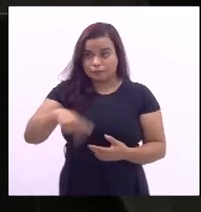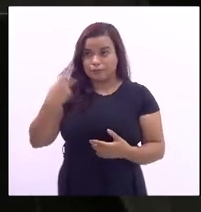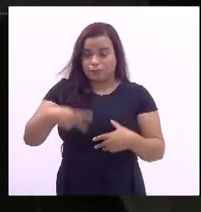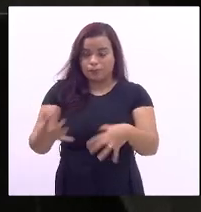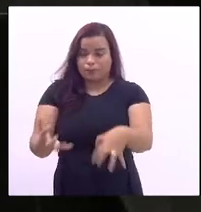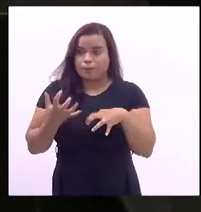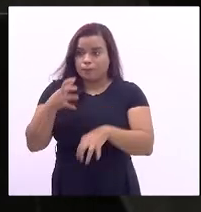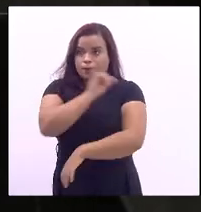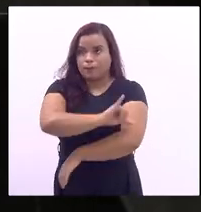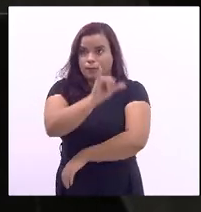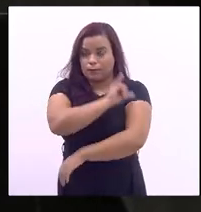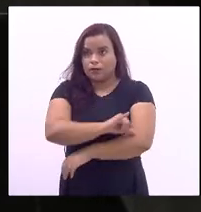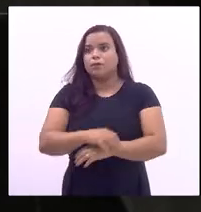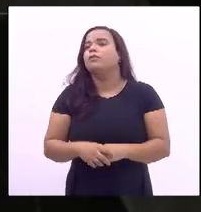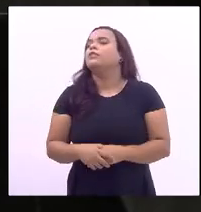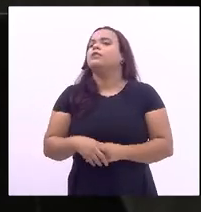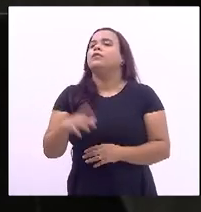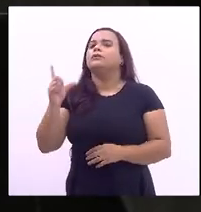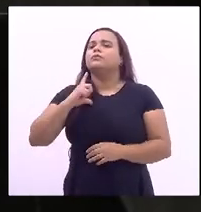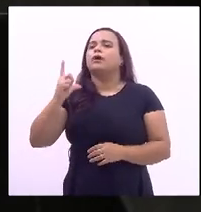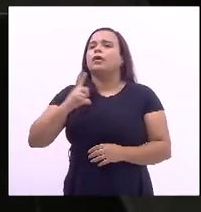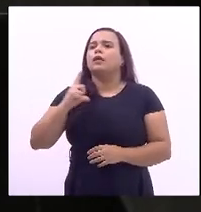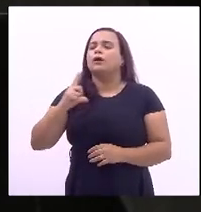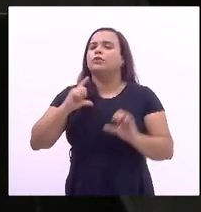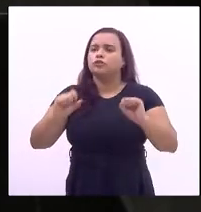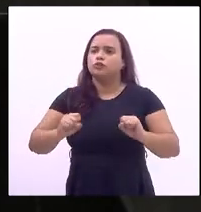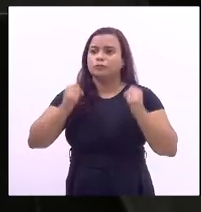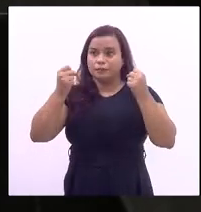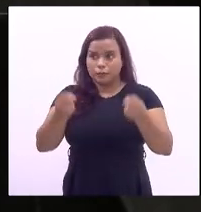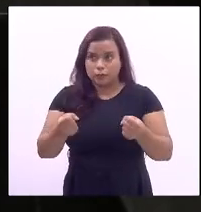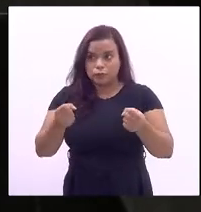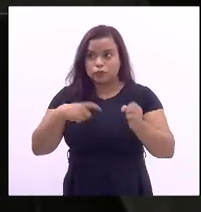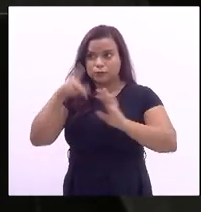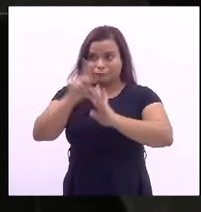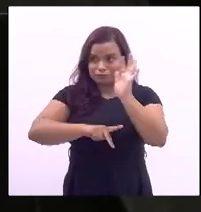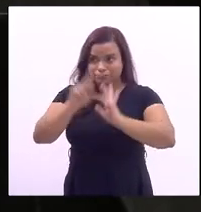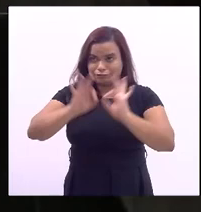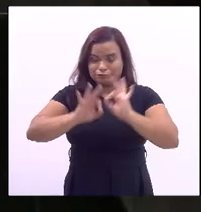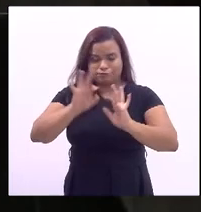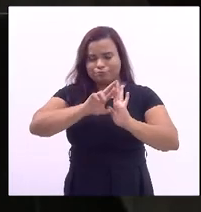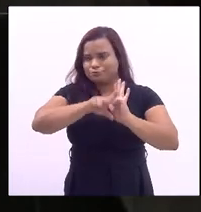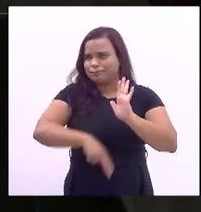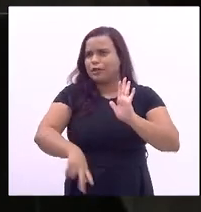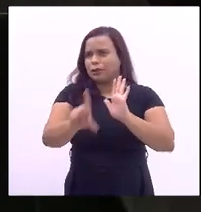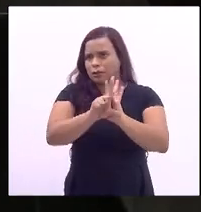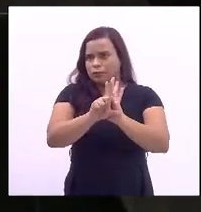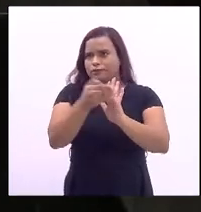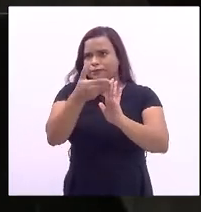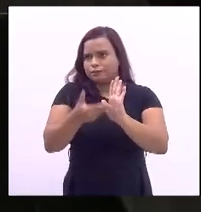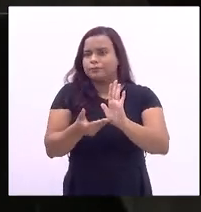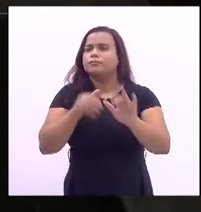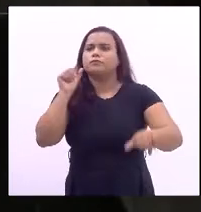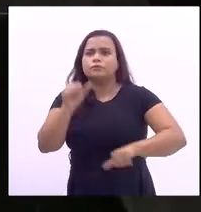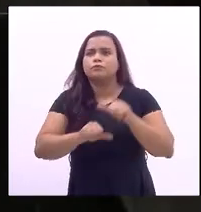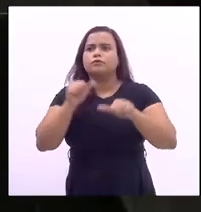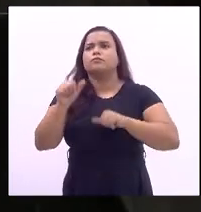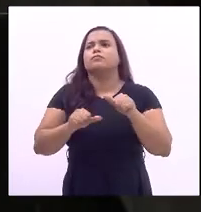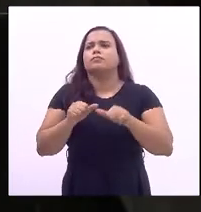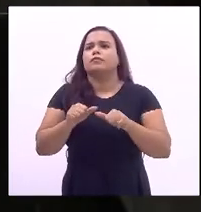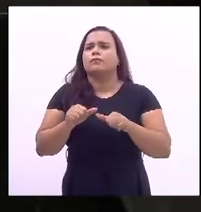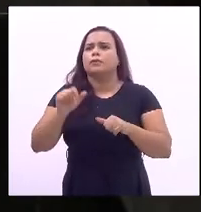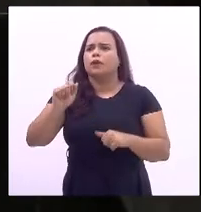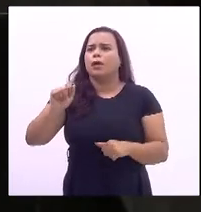Fluminense tem preto tem procurado em muitos projetos de leis transformar as